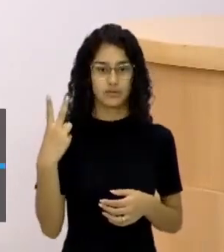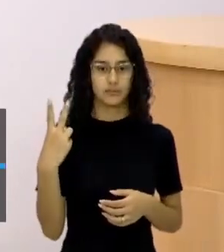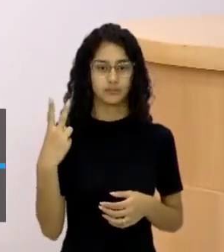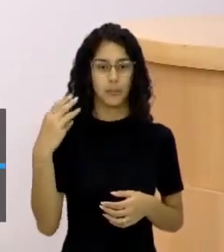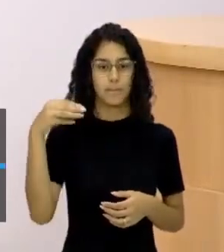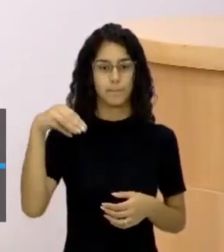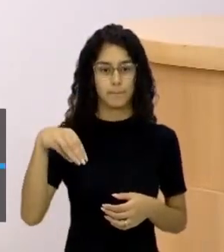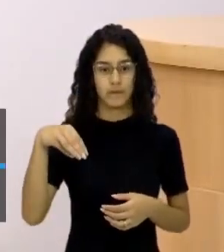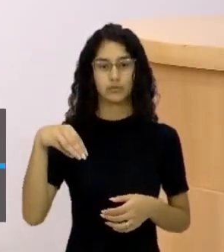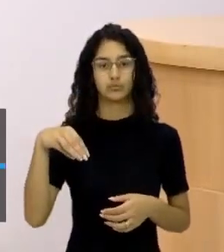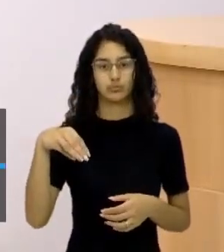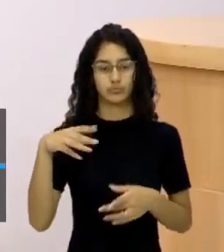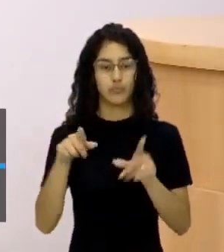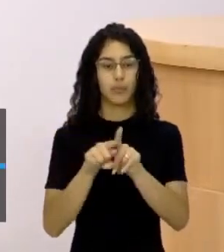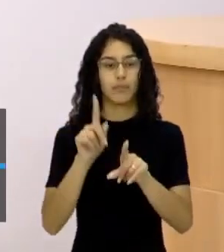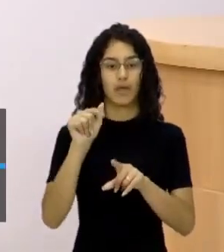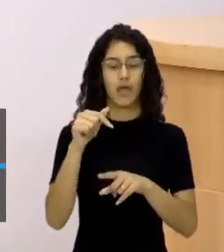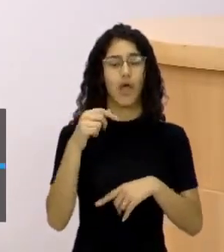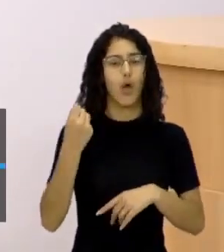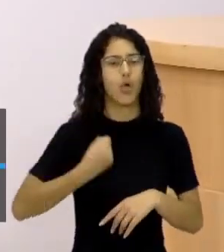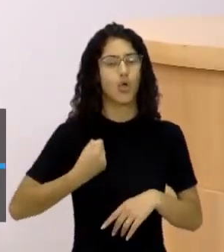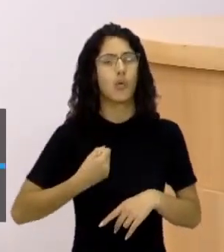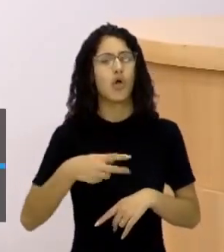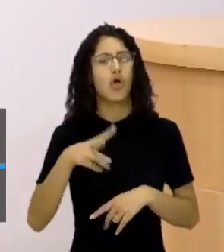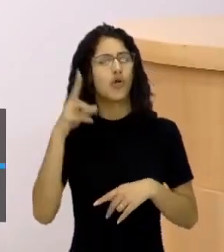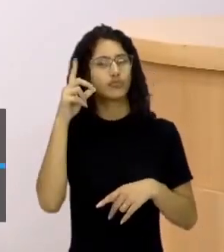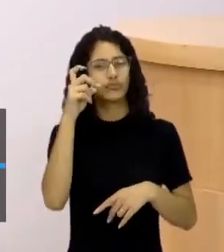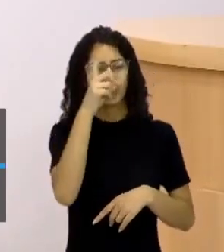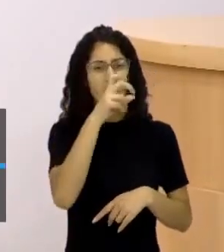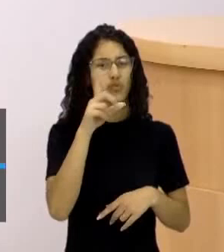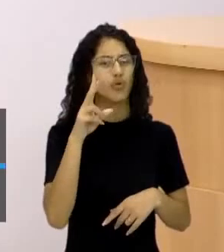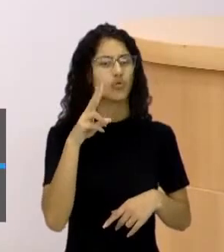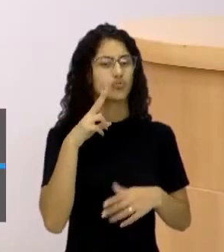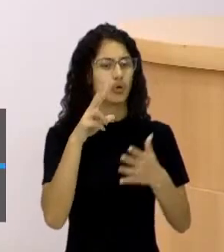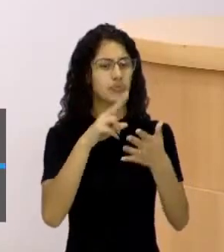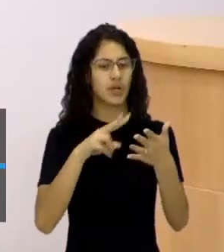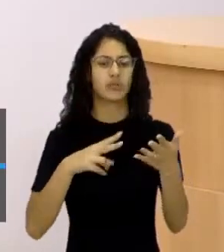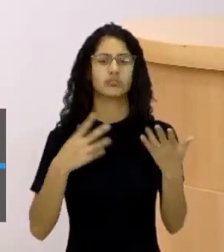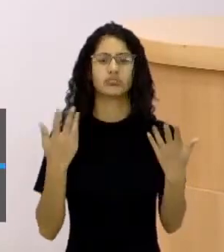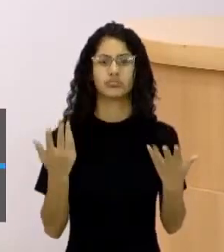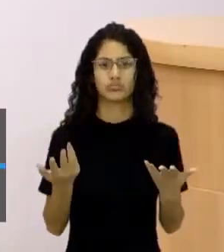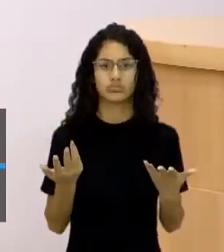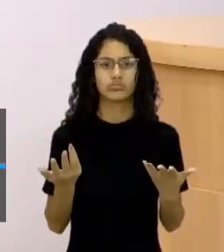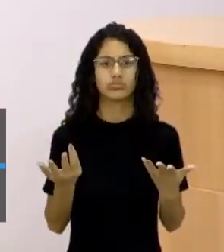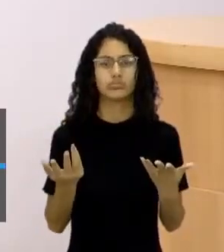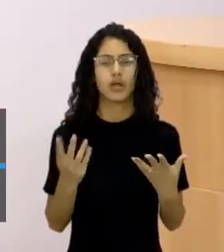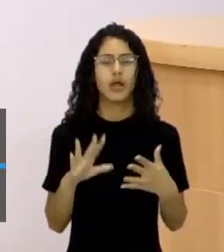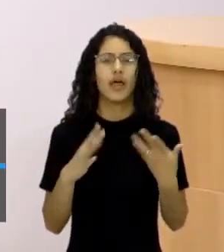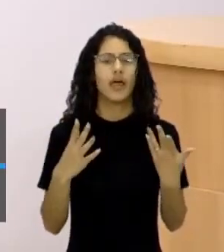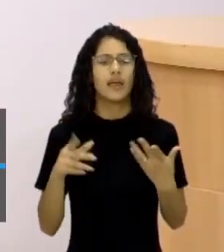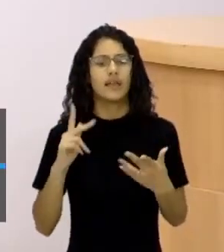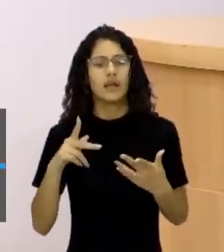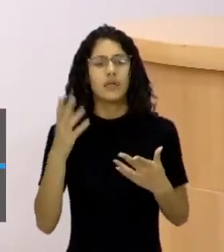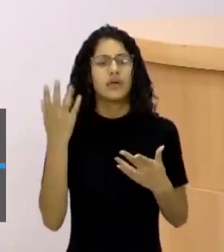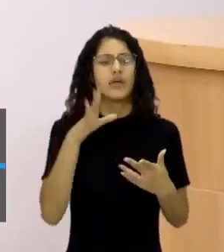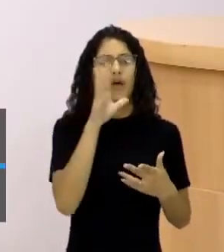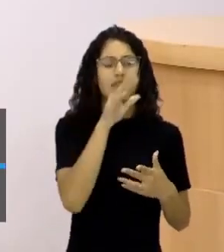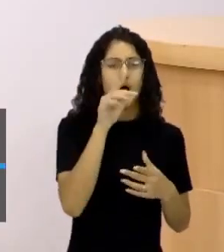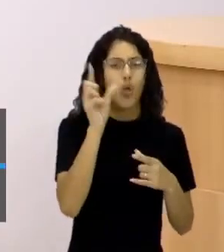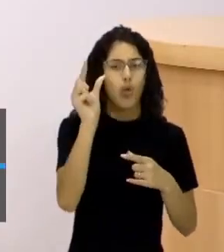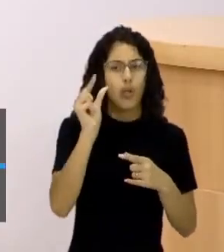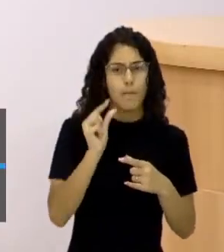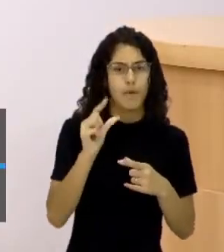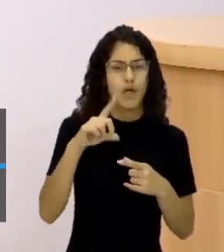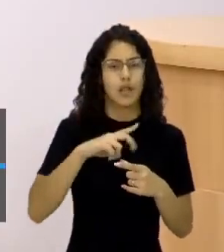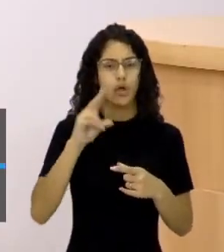0,0002 metros. Também é um número difícil de ler, né? Muito pequeno, não é isso? Então, será que toda vez que eu quiser falar do tamanho